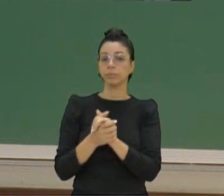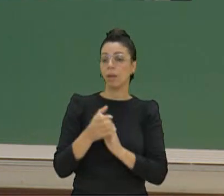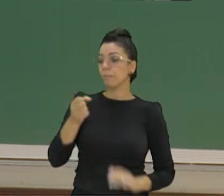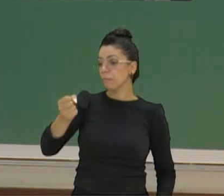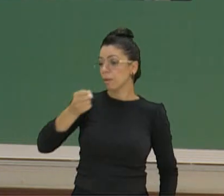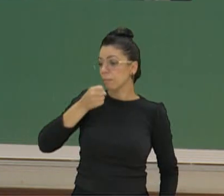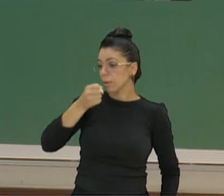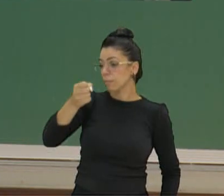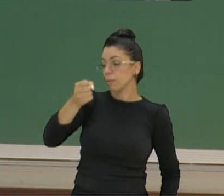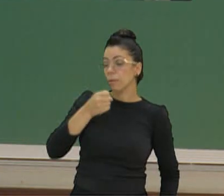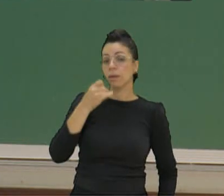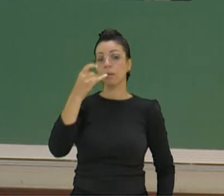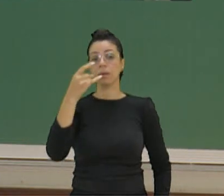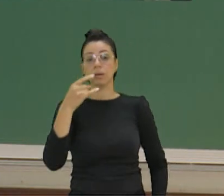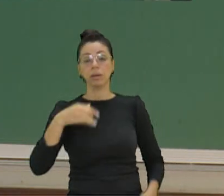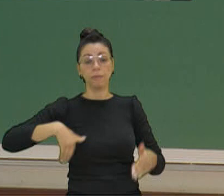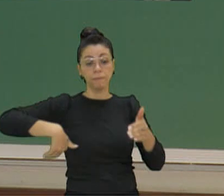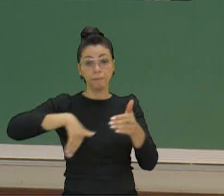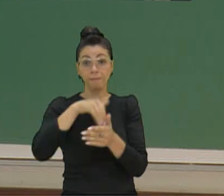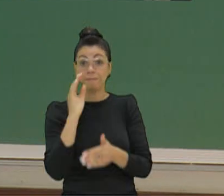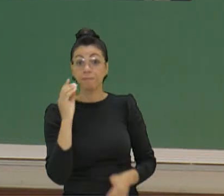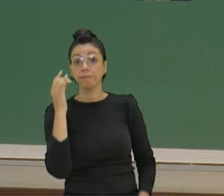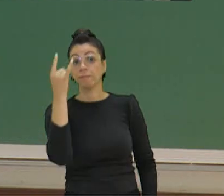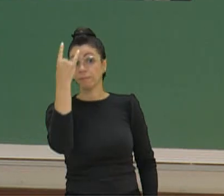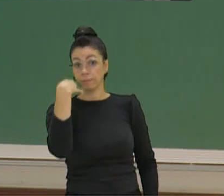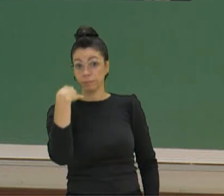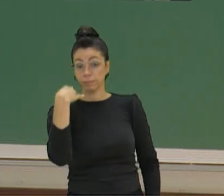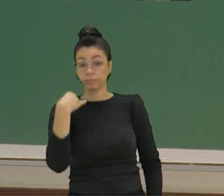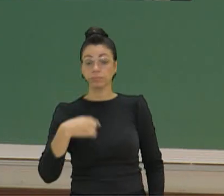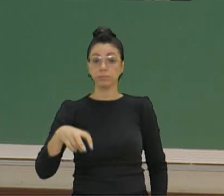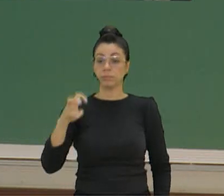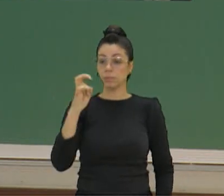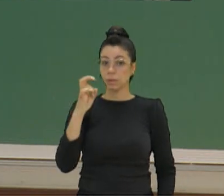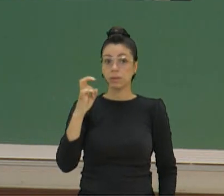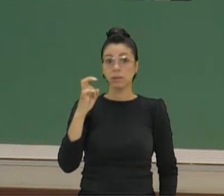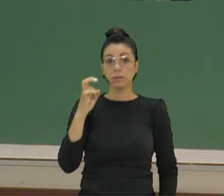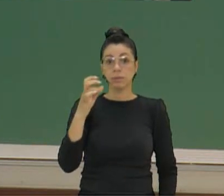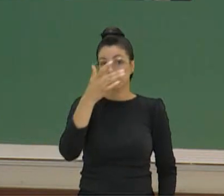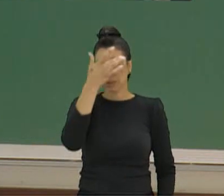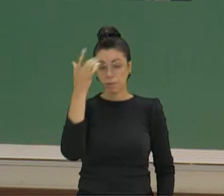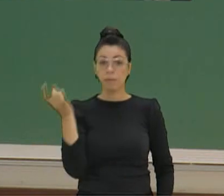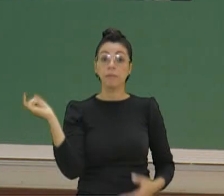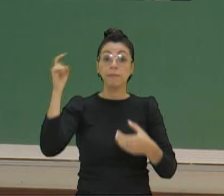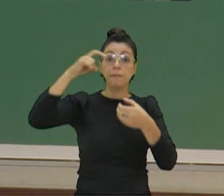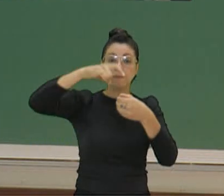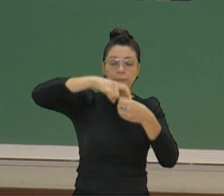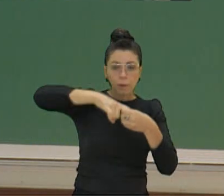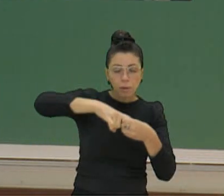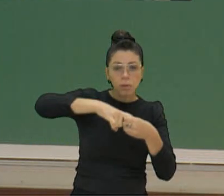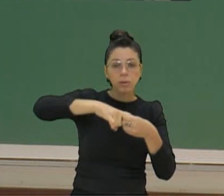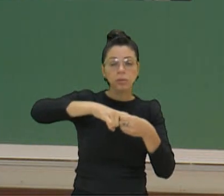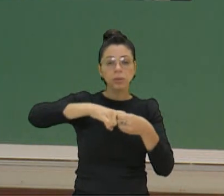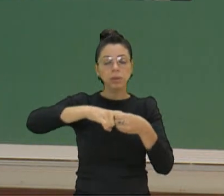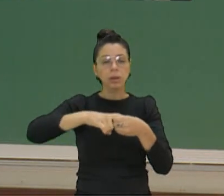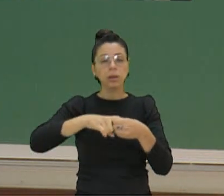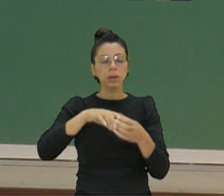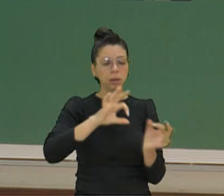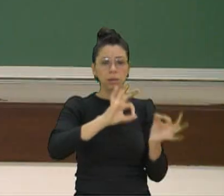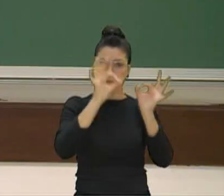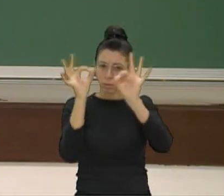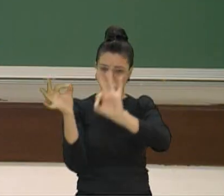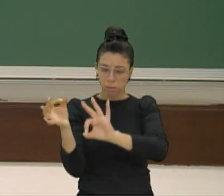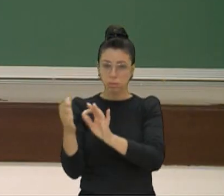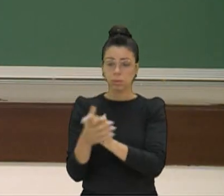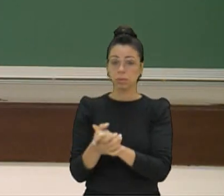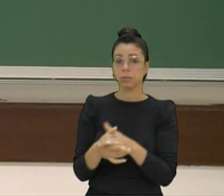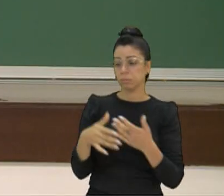é cego. E ele joga futebol de 5. Volte e assista essa reportagem que eu fiz com ele. Então, ele é uma